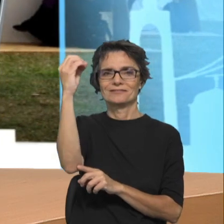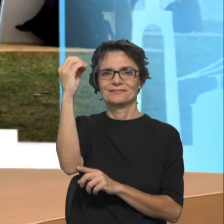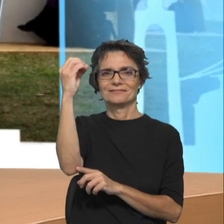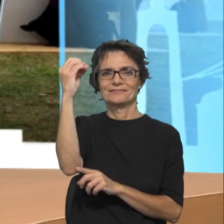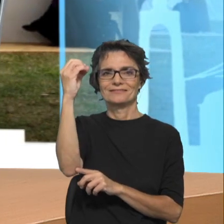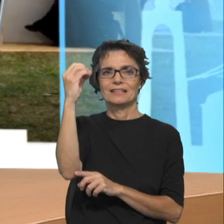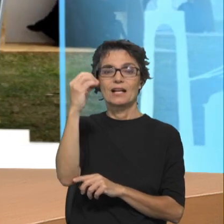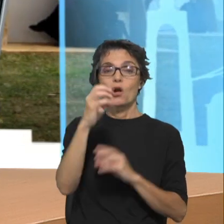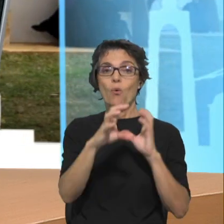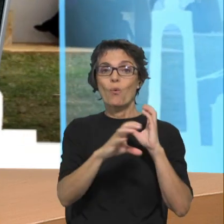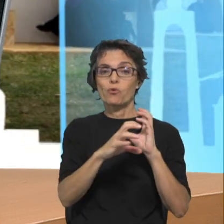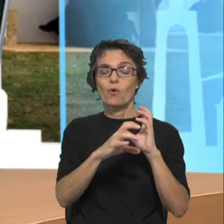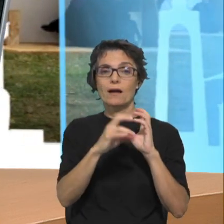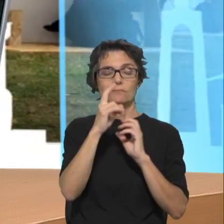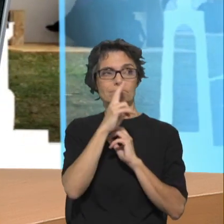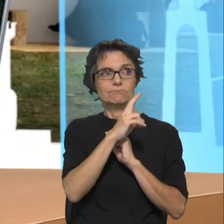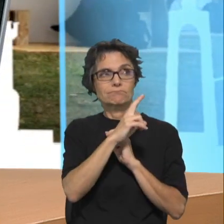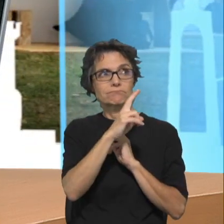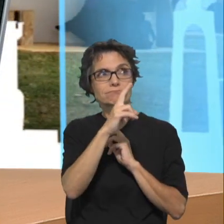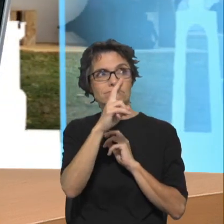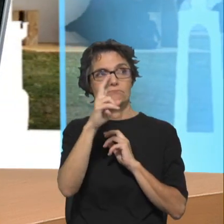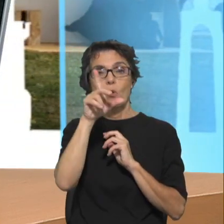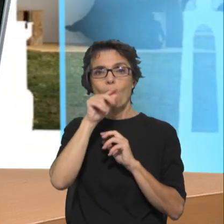acompanhavam o autocarro em que ele vinha.